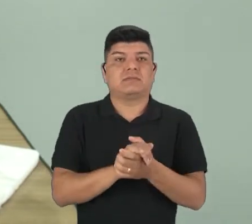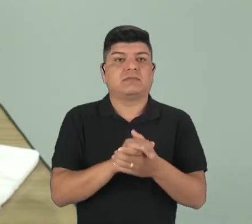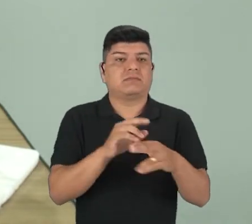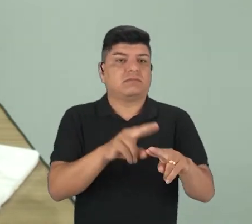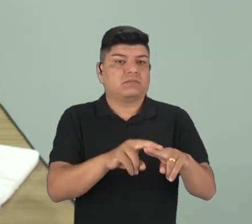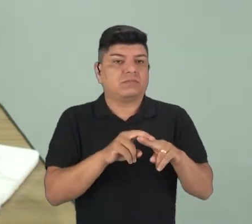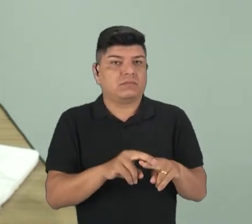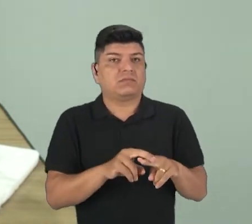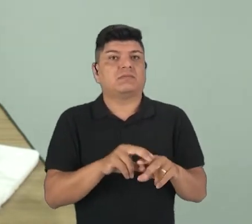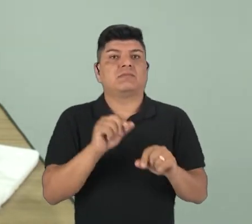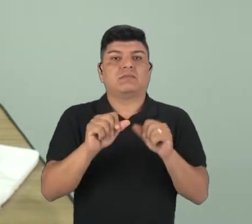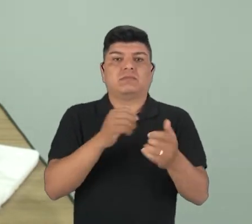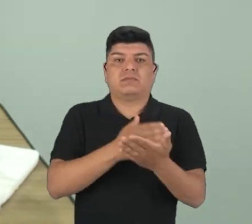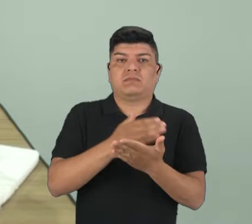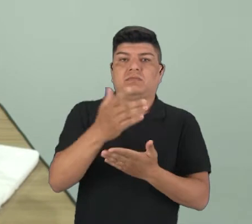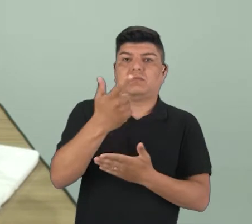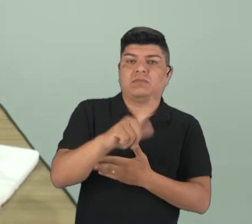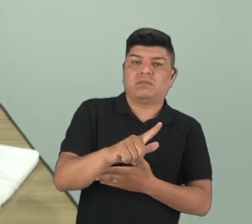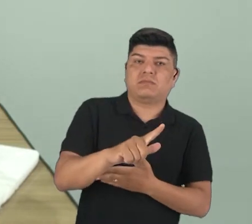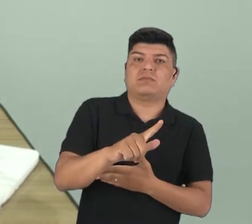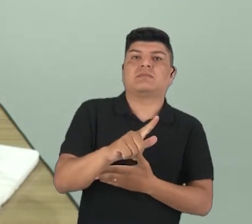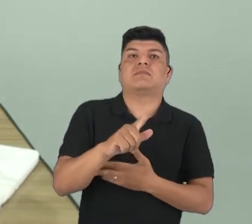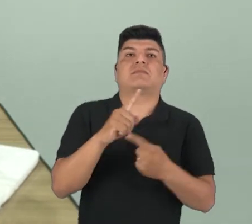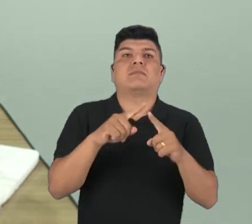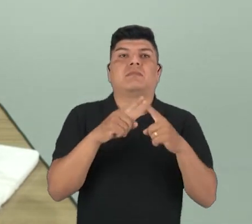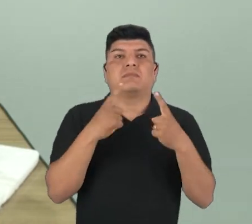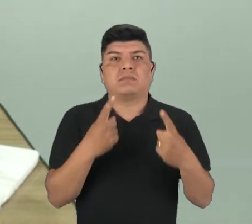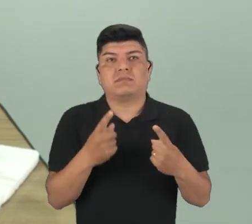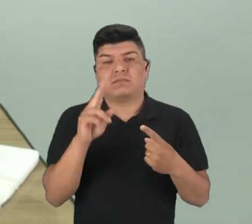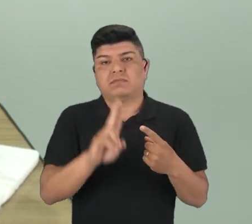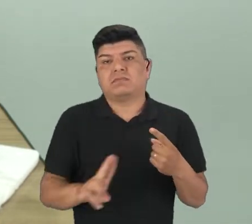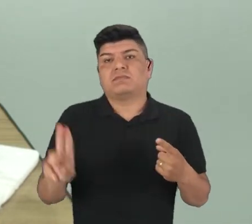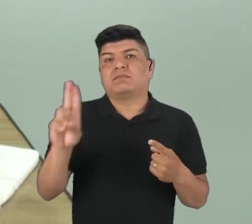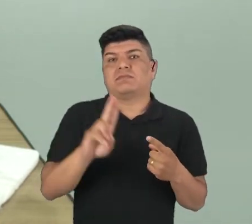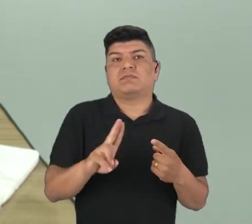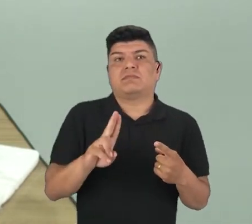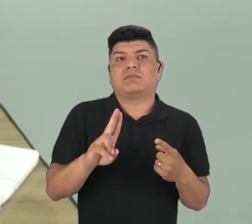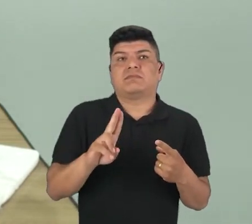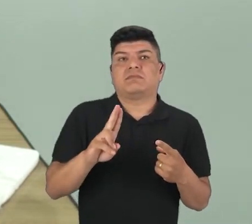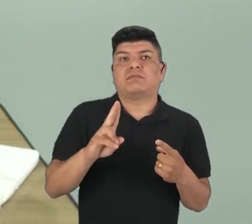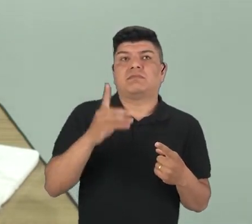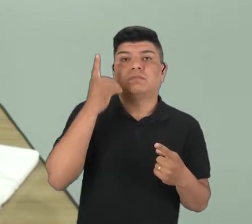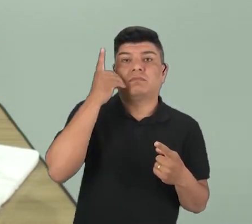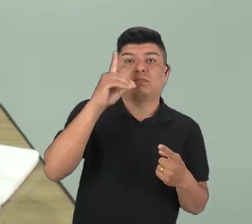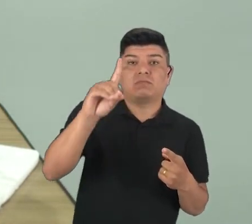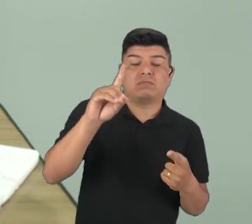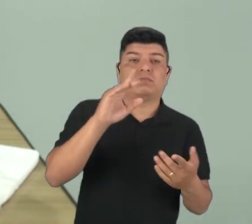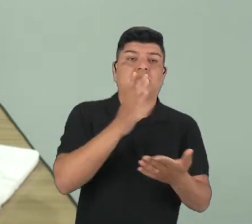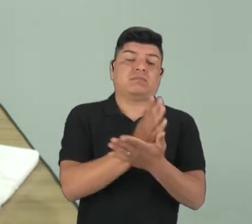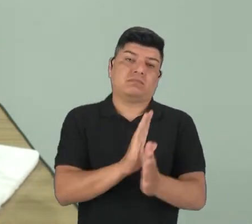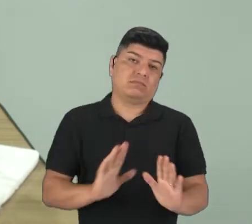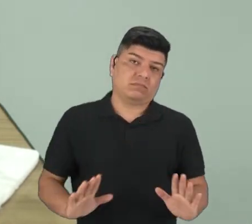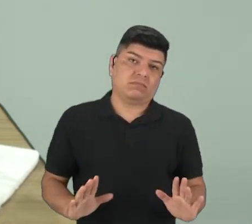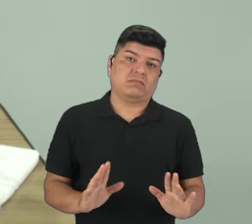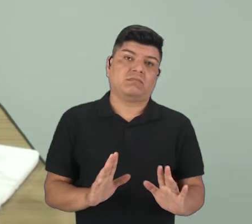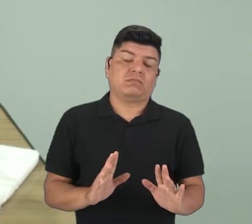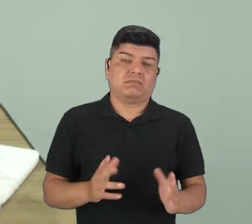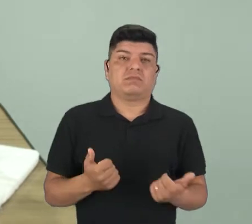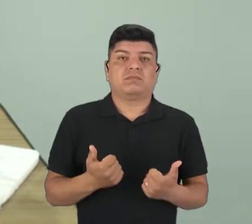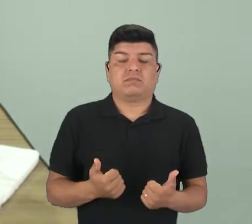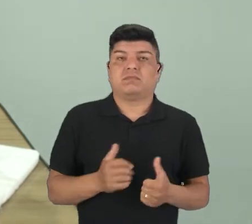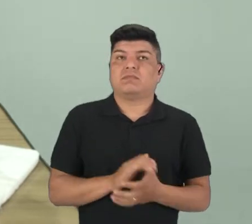são considerados renováveis, mas pode sim vir a um dia acabar. Certinho? Só para deixar isso